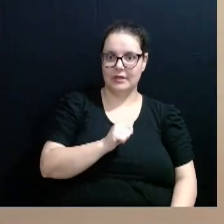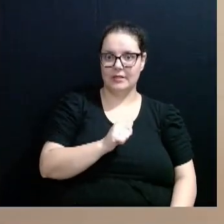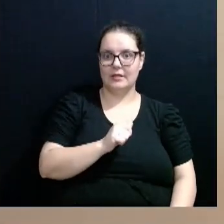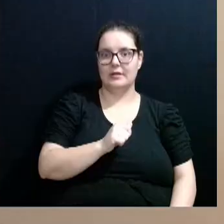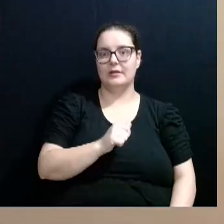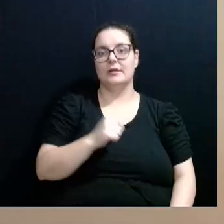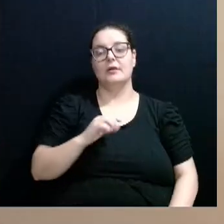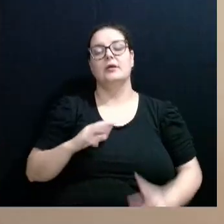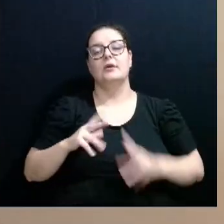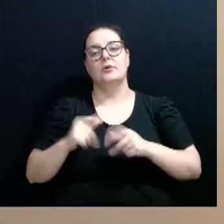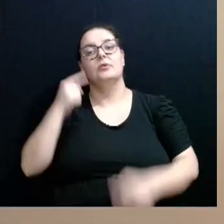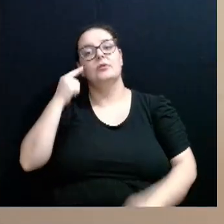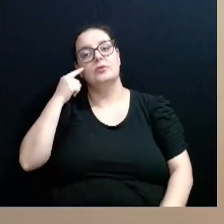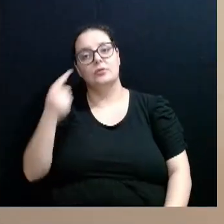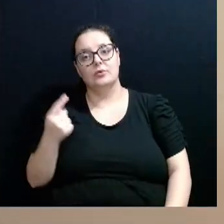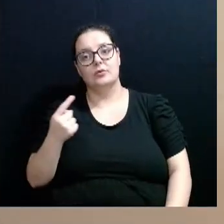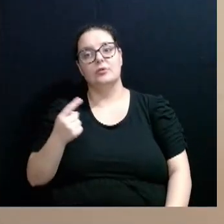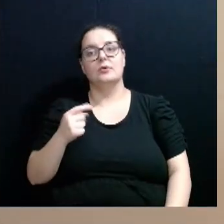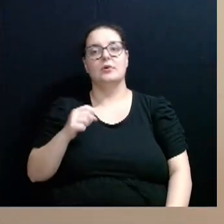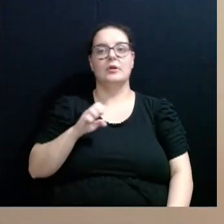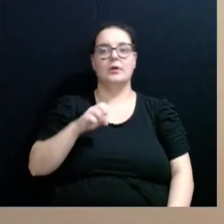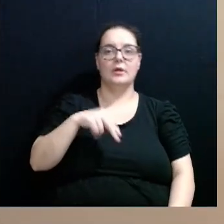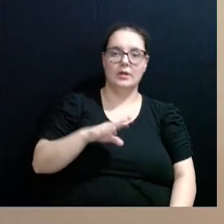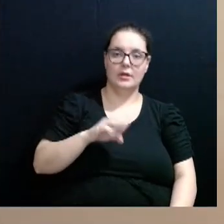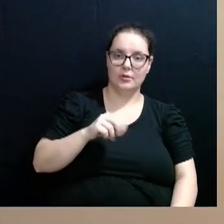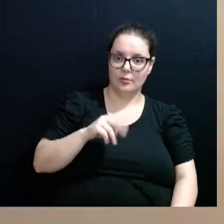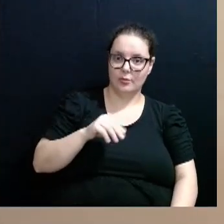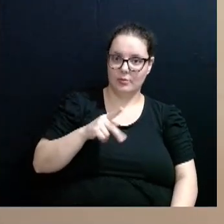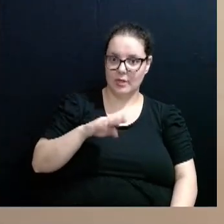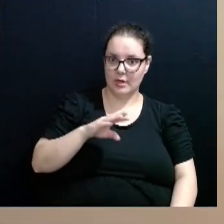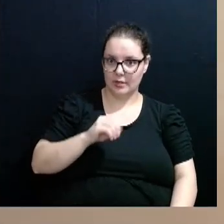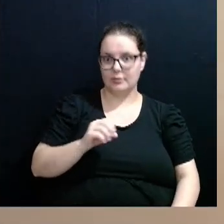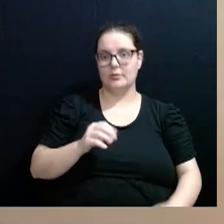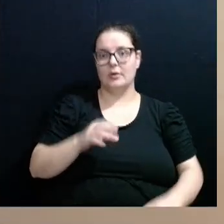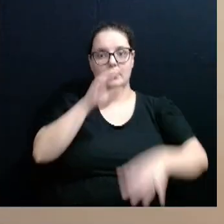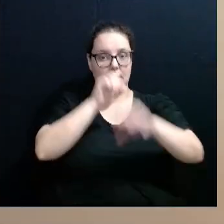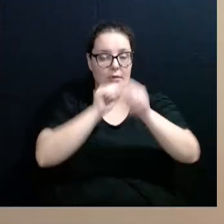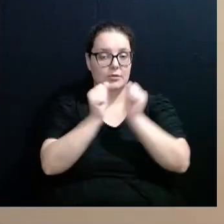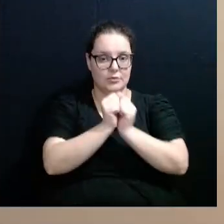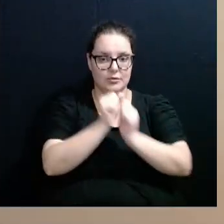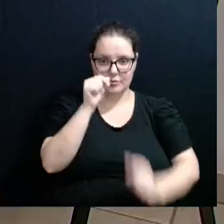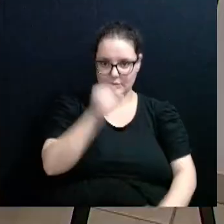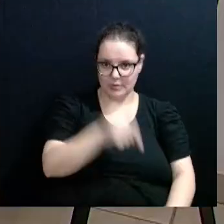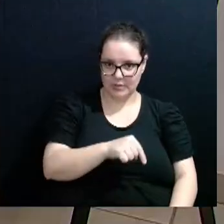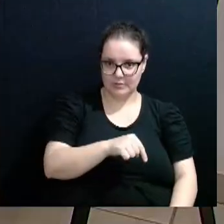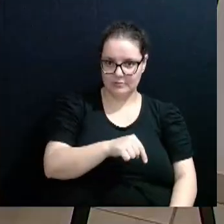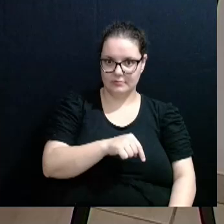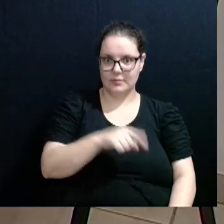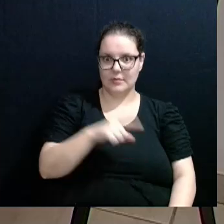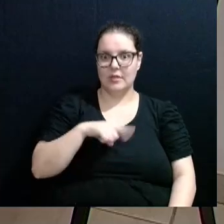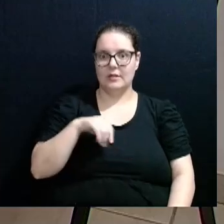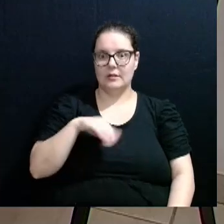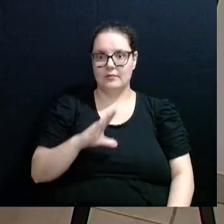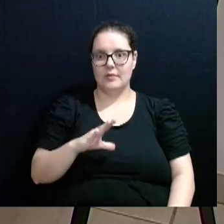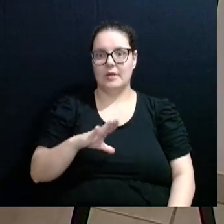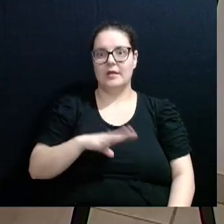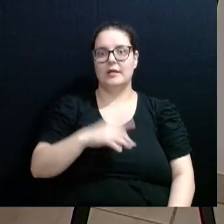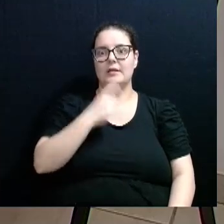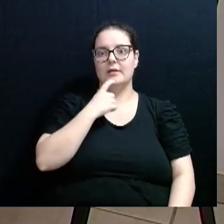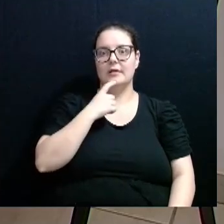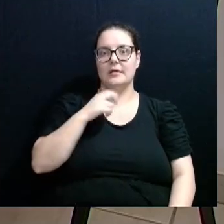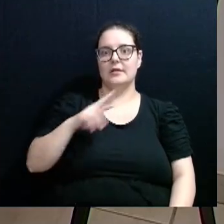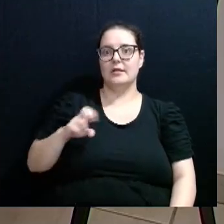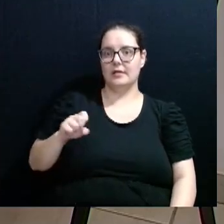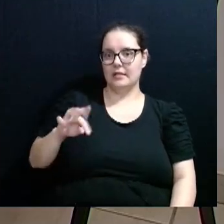é incubado por eles, a gente aprende muito com eles. A gente teve algo a mais em Campinas, que é restauro de imóveis